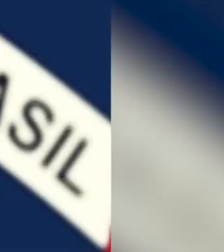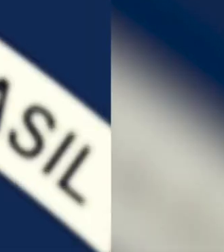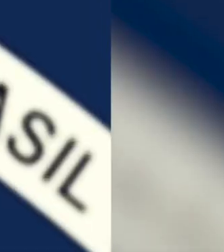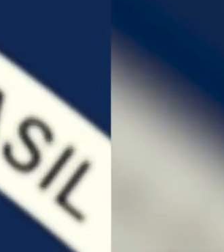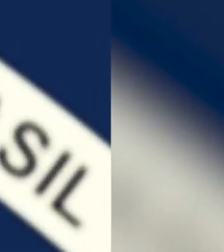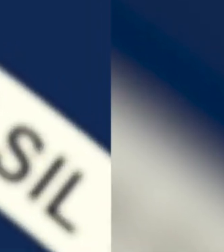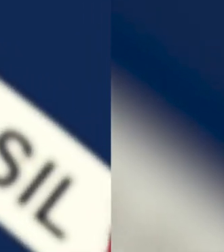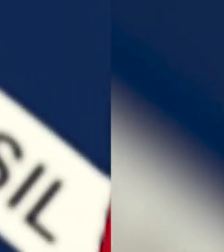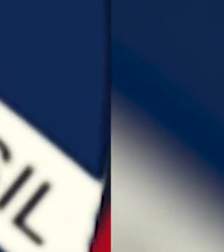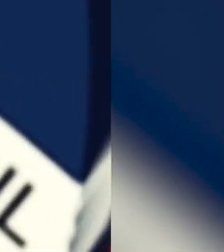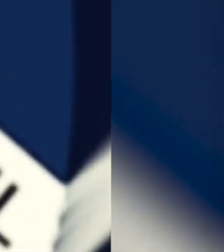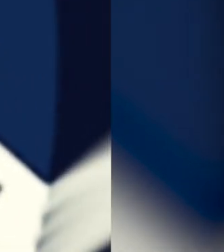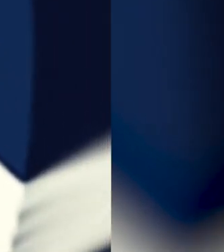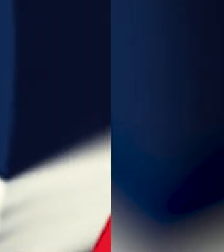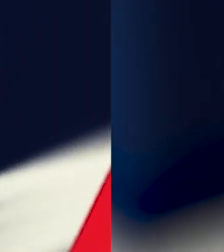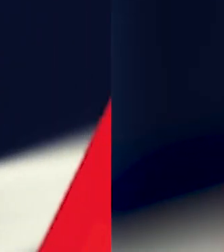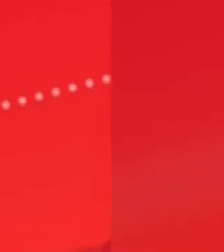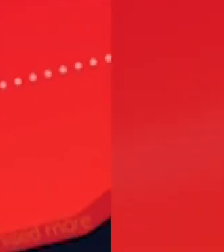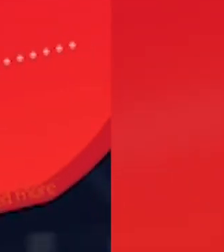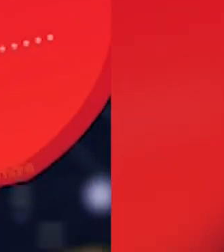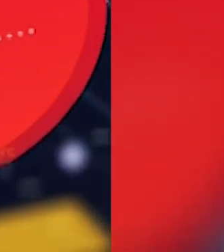aqui.